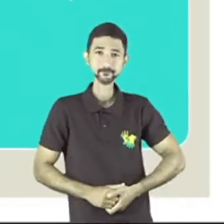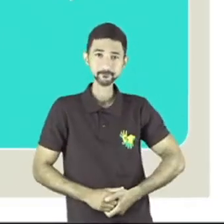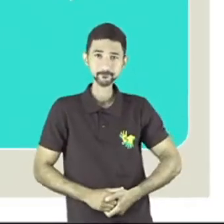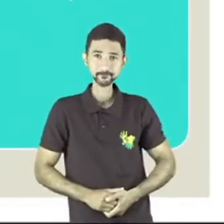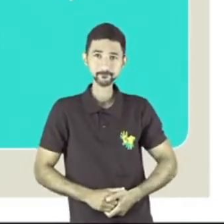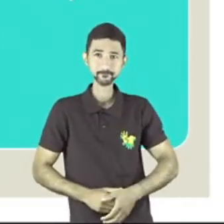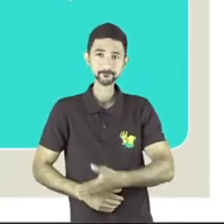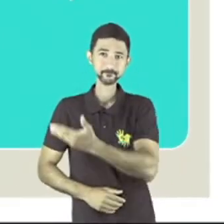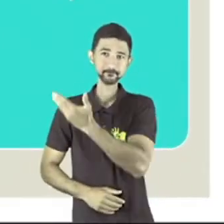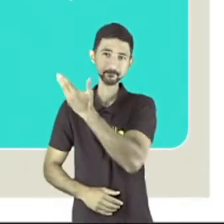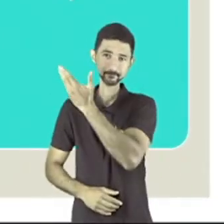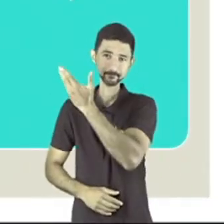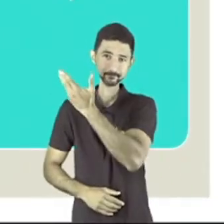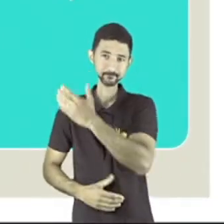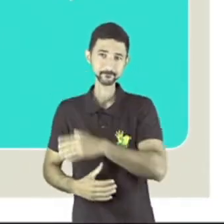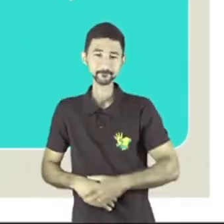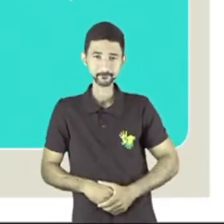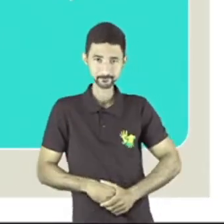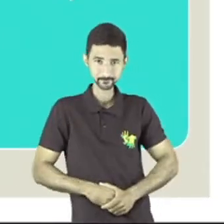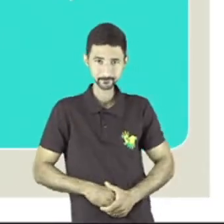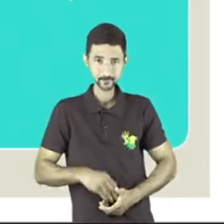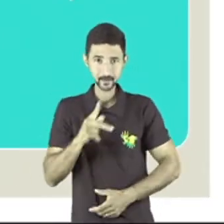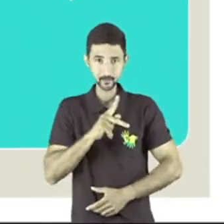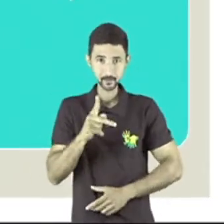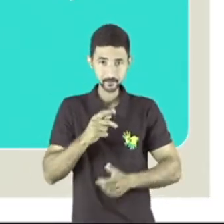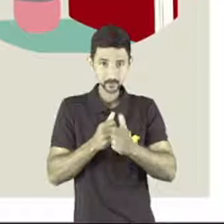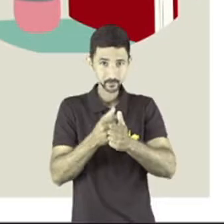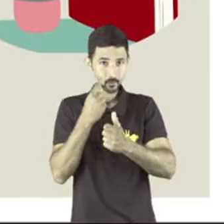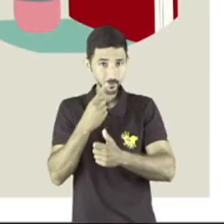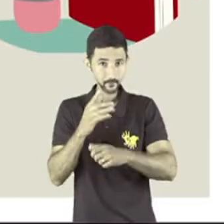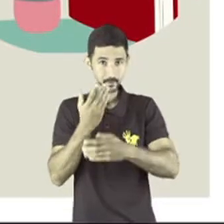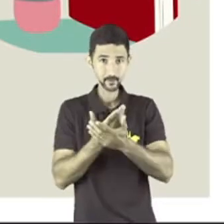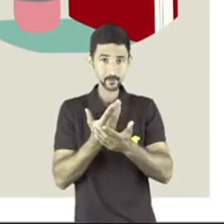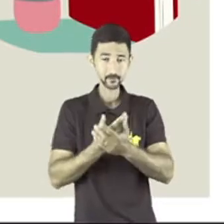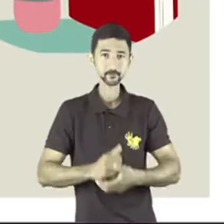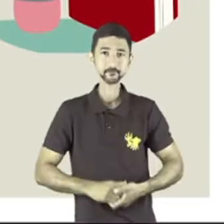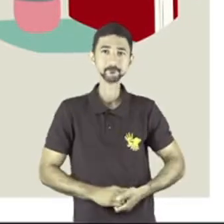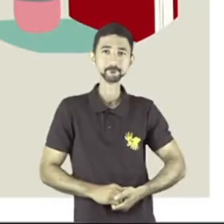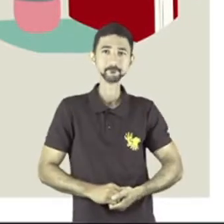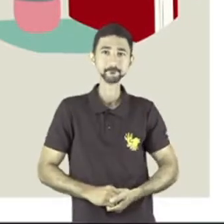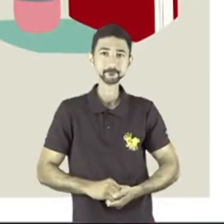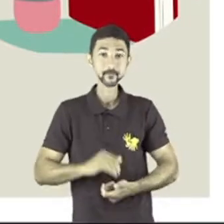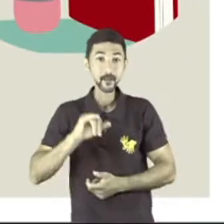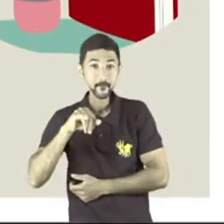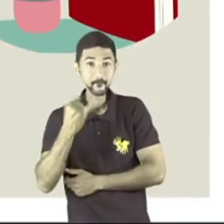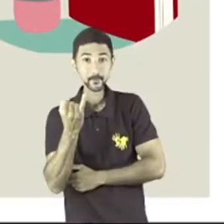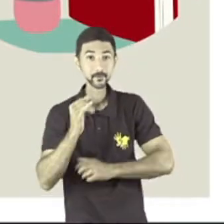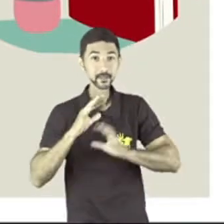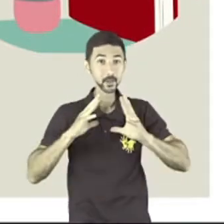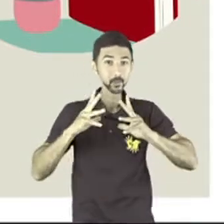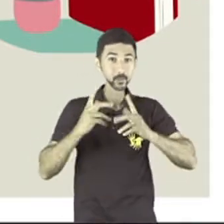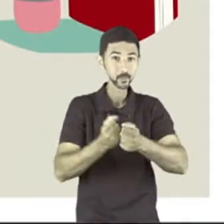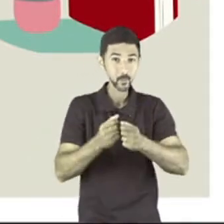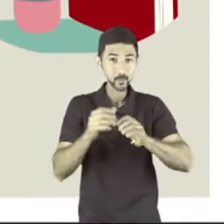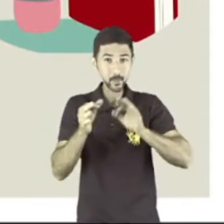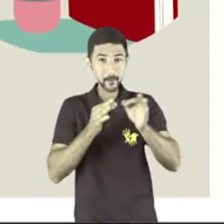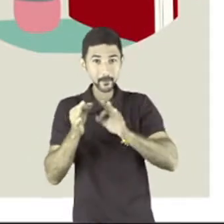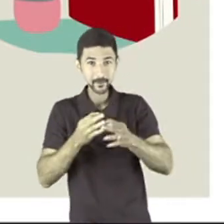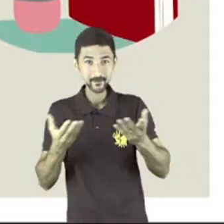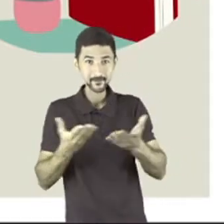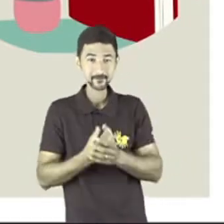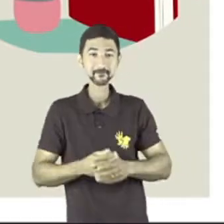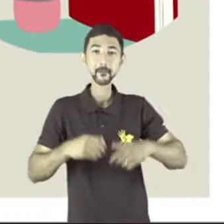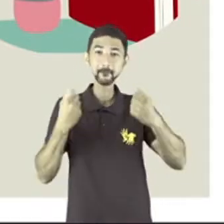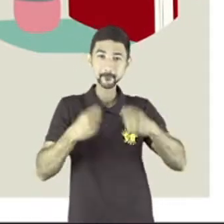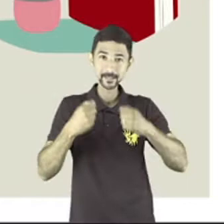aí o registro para os professores que acompanham as aulas. Para que você aproveite tudo que nós preparamos para